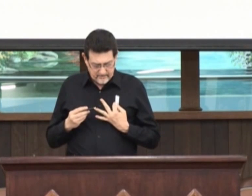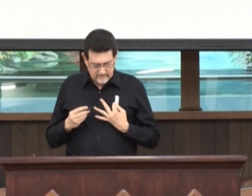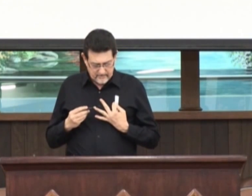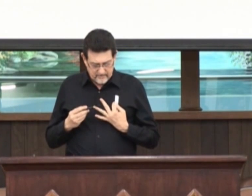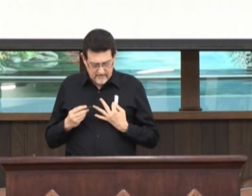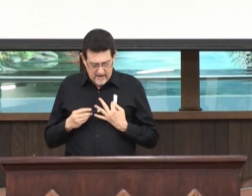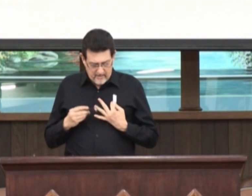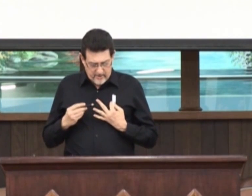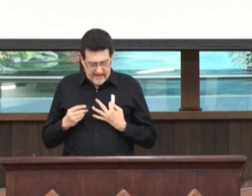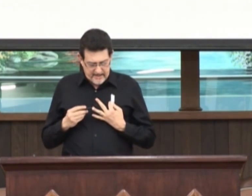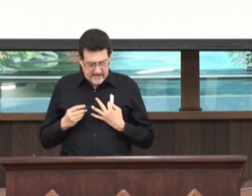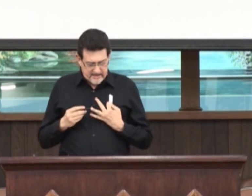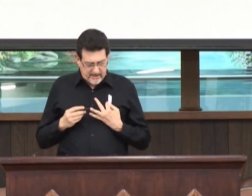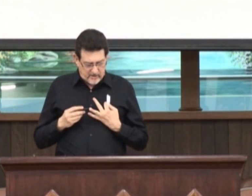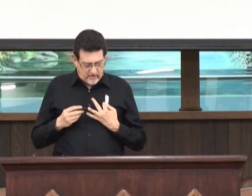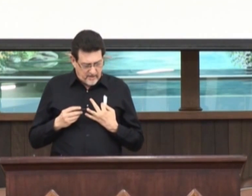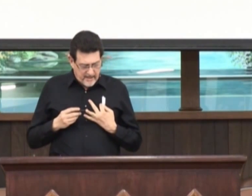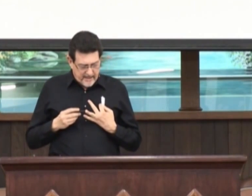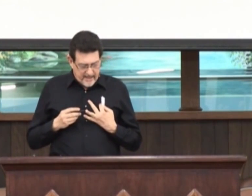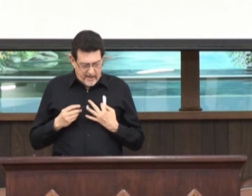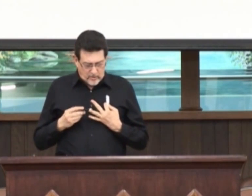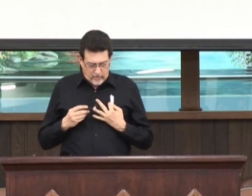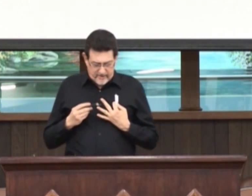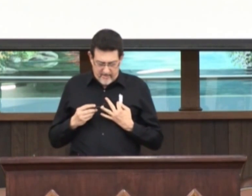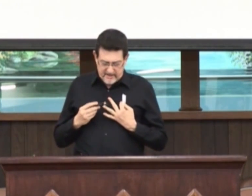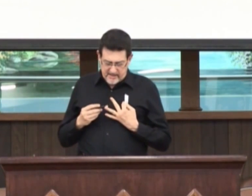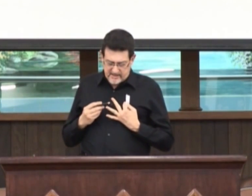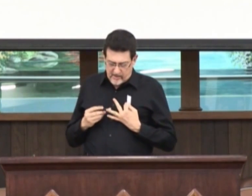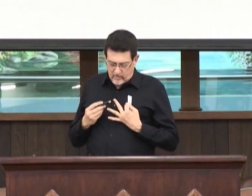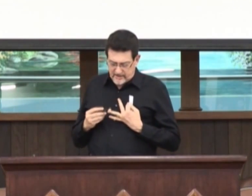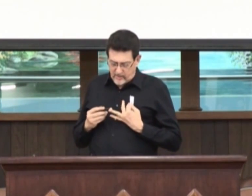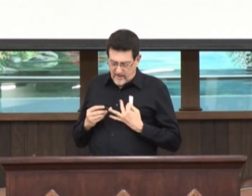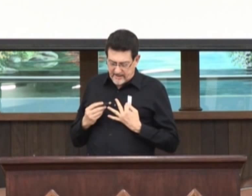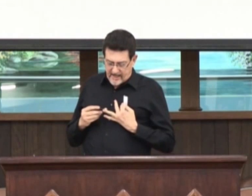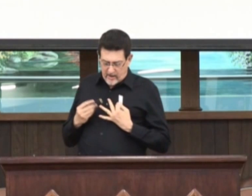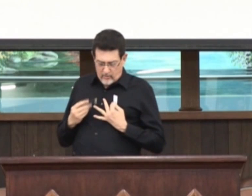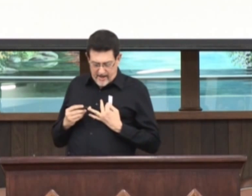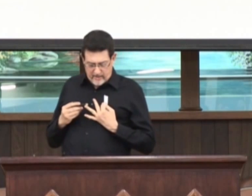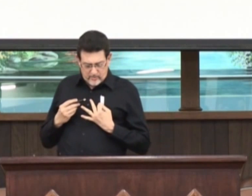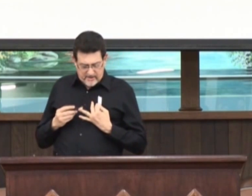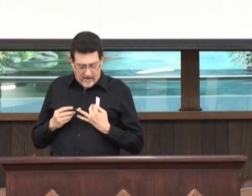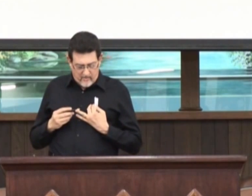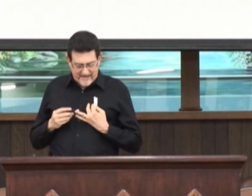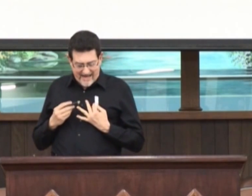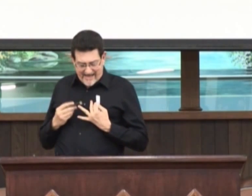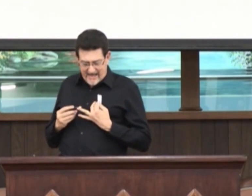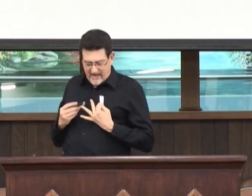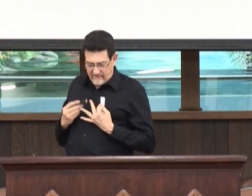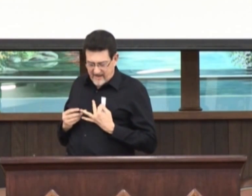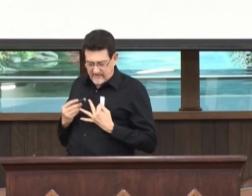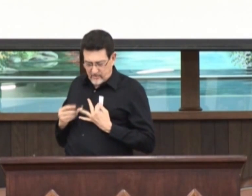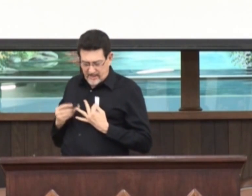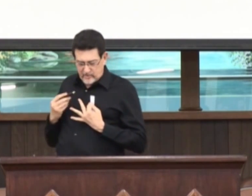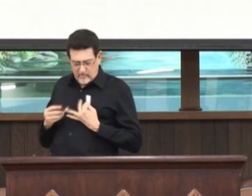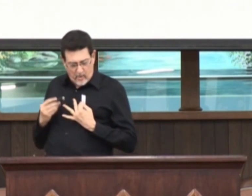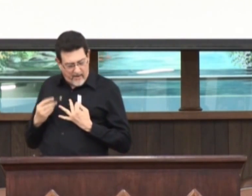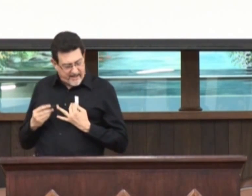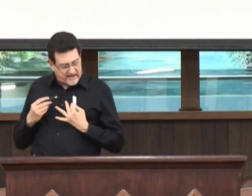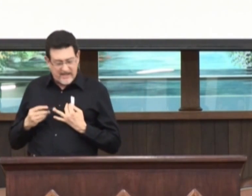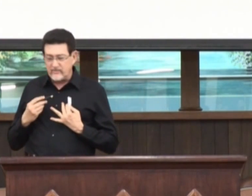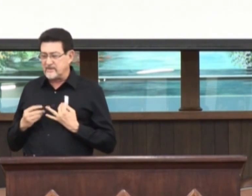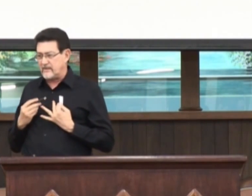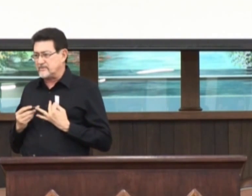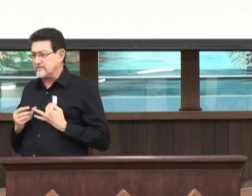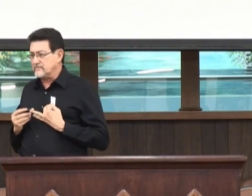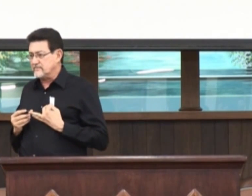qualquer, porque ele diz que nem todo que me diz Senhor, Senhor entrará no reino do céu, mas aquele que faz a vontade do meu Pai